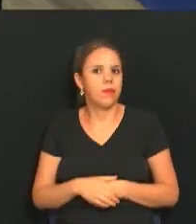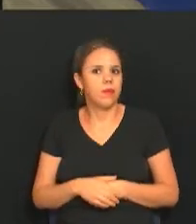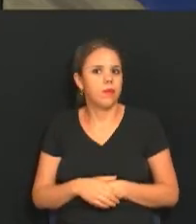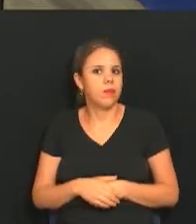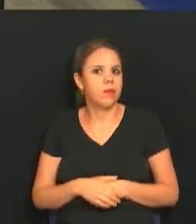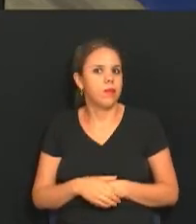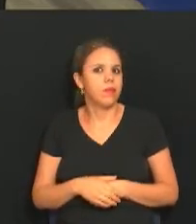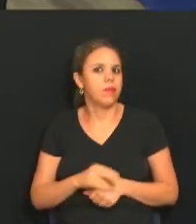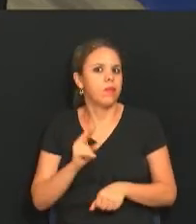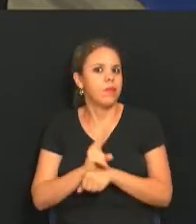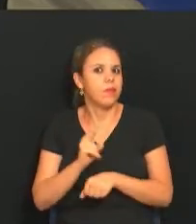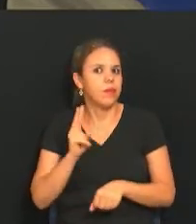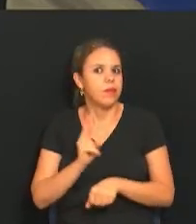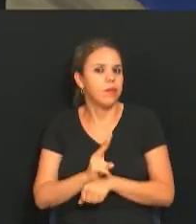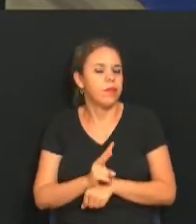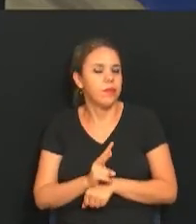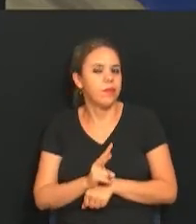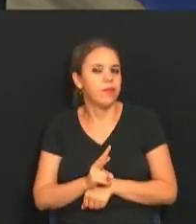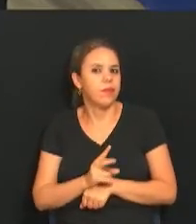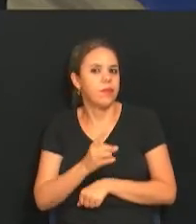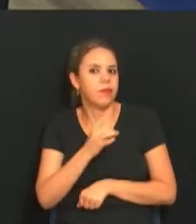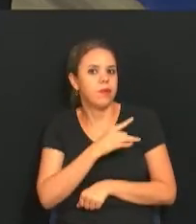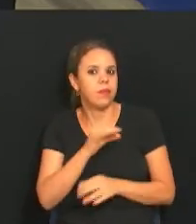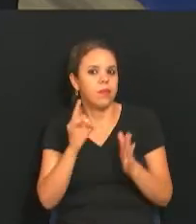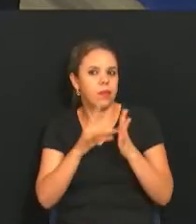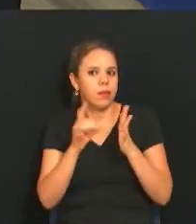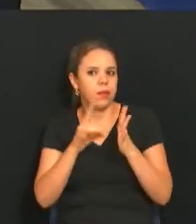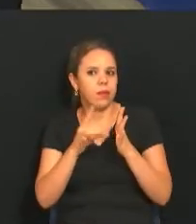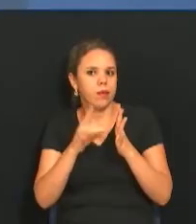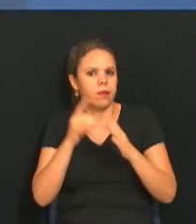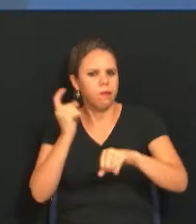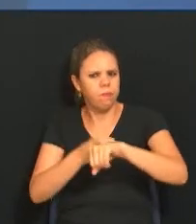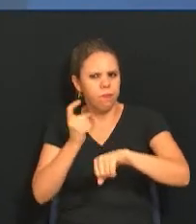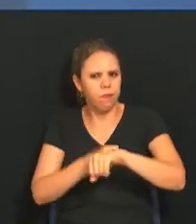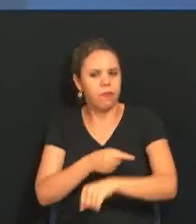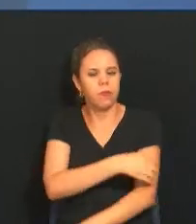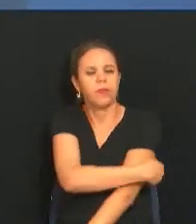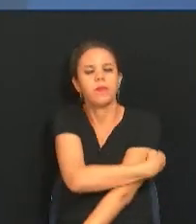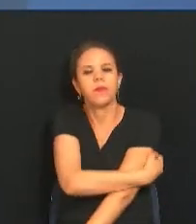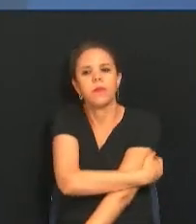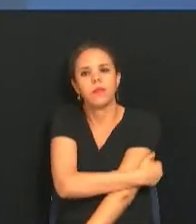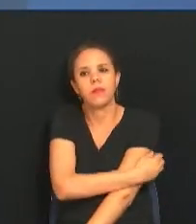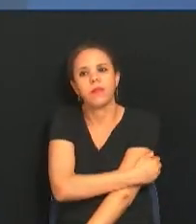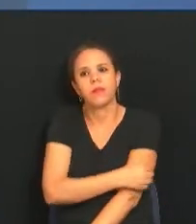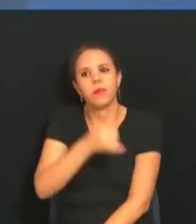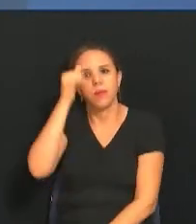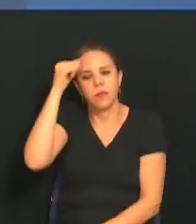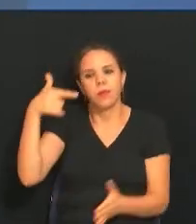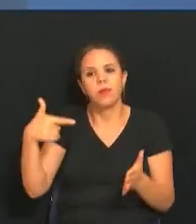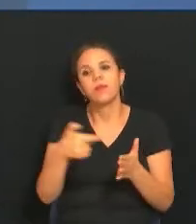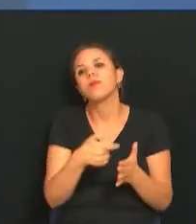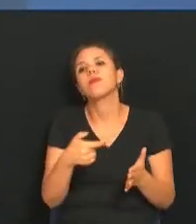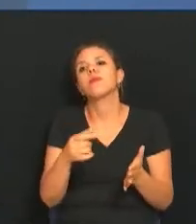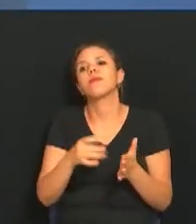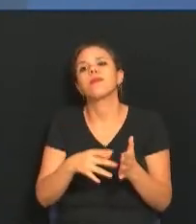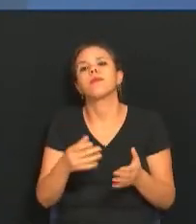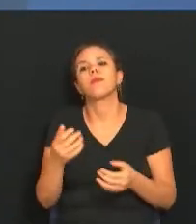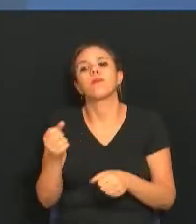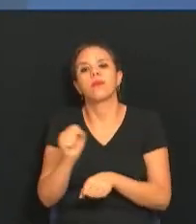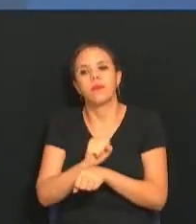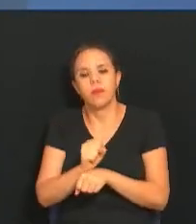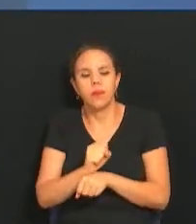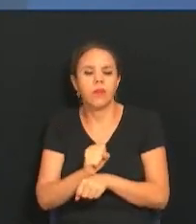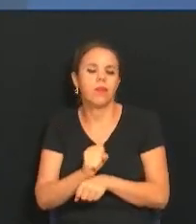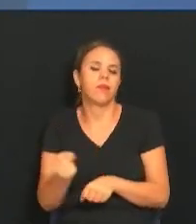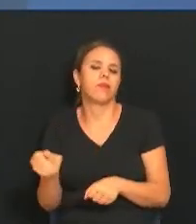nas viaturas da Guarda Municipal. Exatamente. Eu tenho alguns projetos que foram aprovados, sancionados, viraram lei na cidade, que